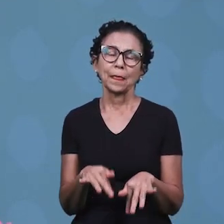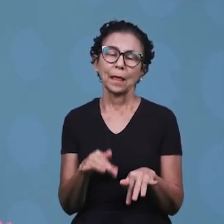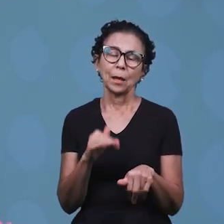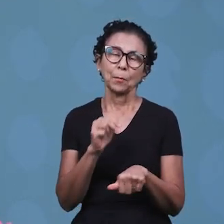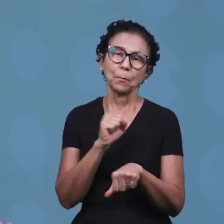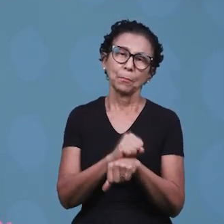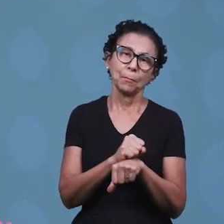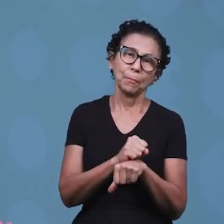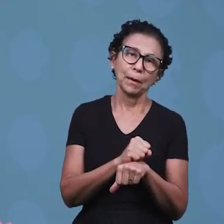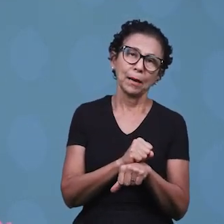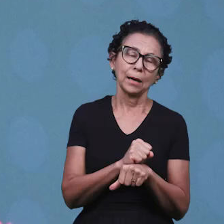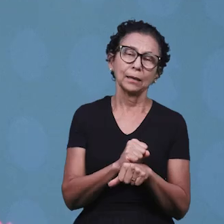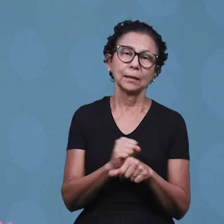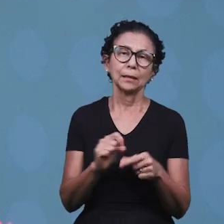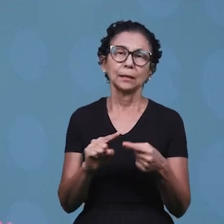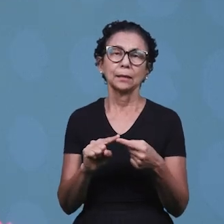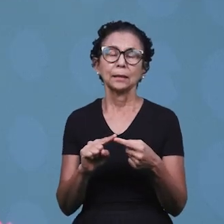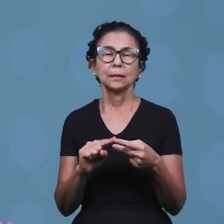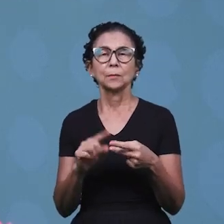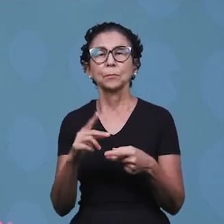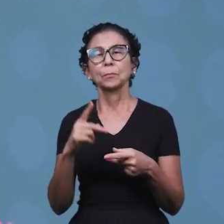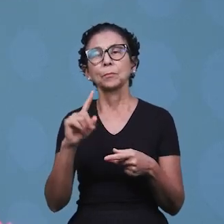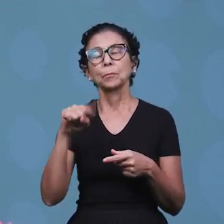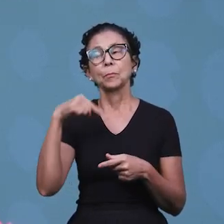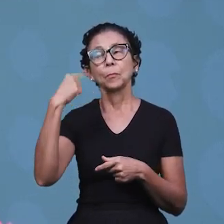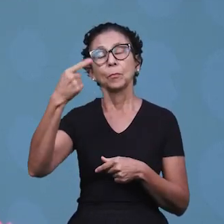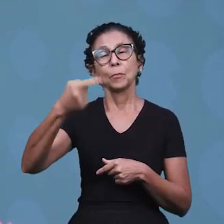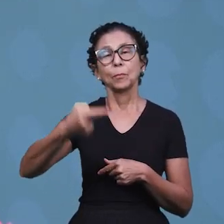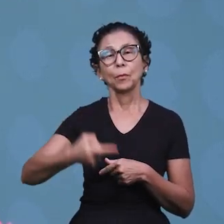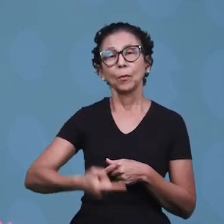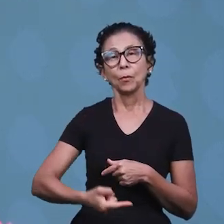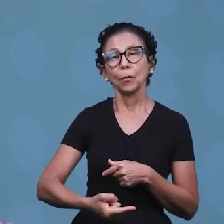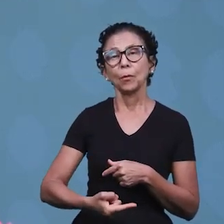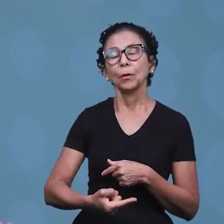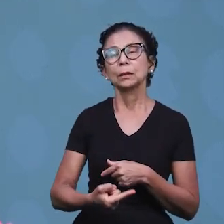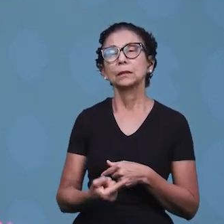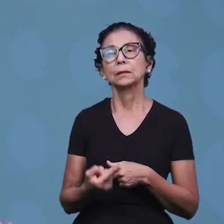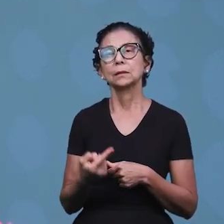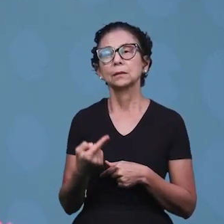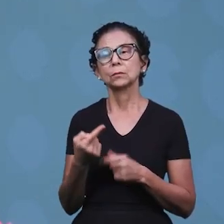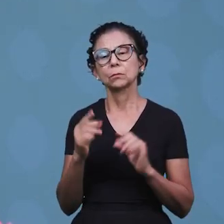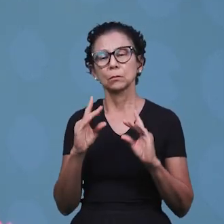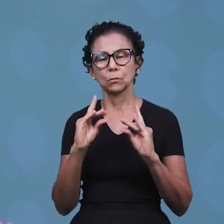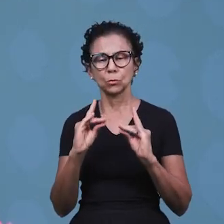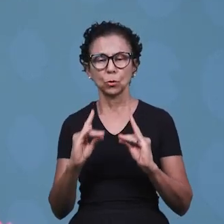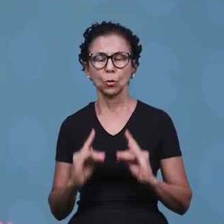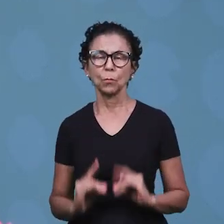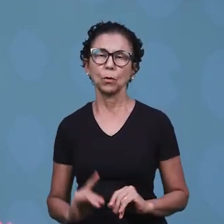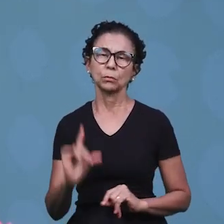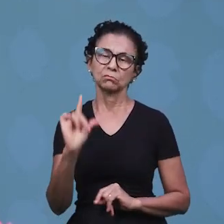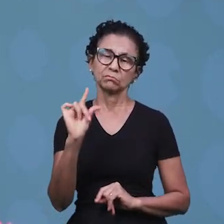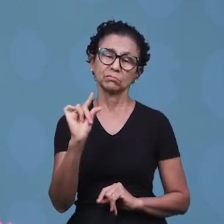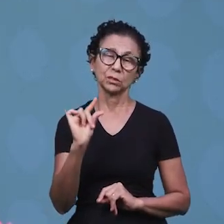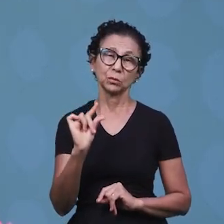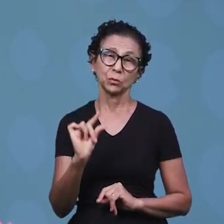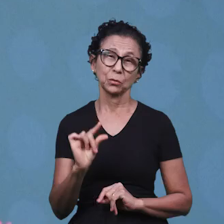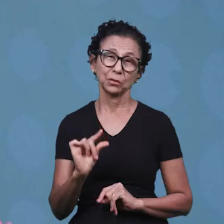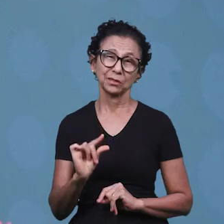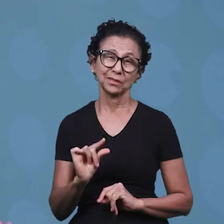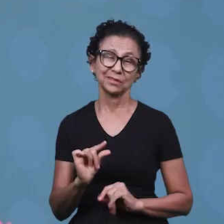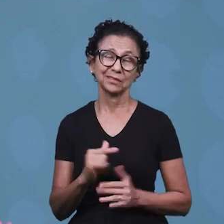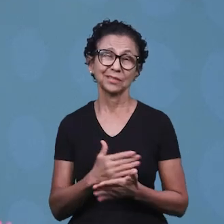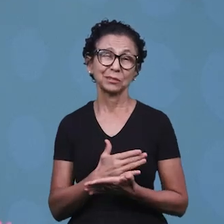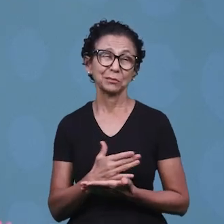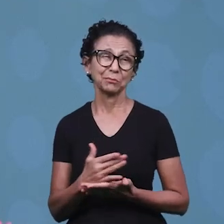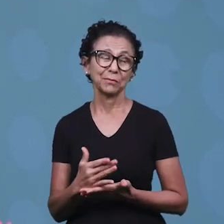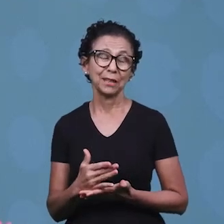a pós-menopausa, né? Geralmente os hormônios eles já estão baixos ali e já começam a não